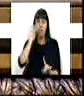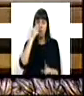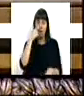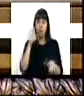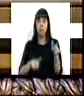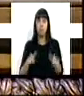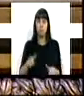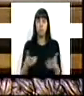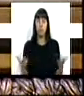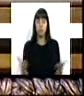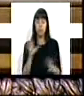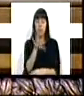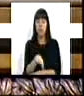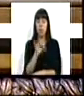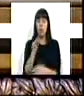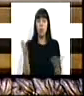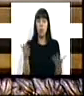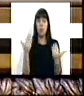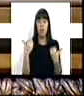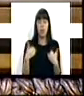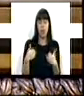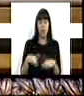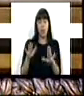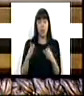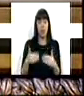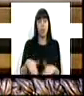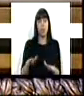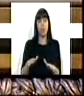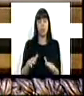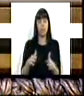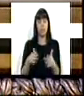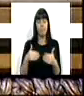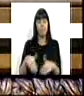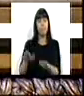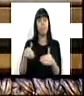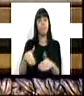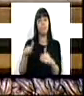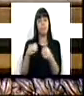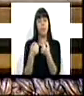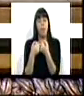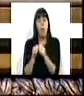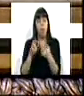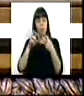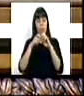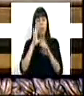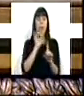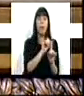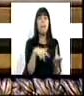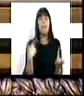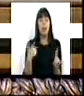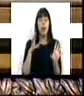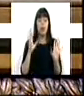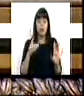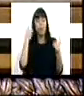os contribuintes. E a opção foi deixar andar, empurrar para a frente, esconder o problema do Banif,